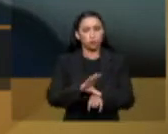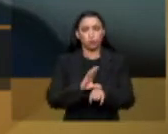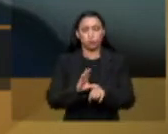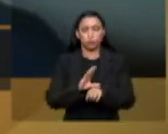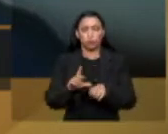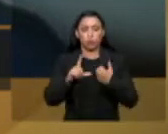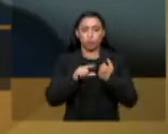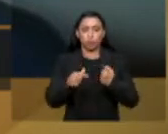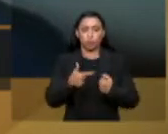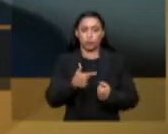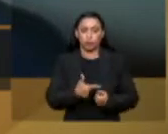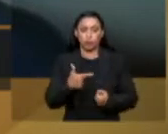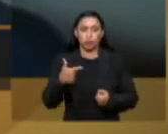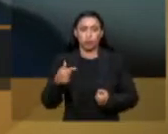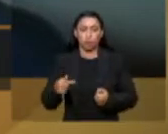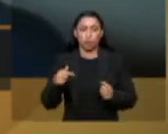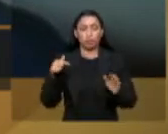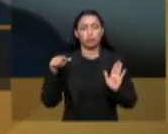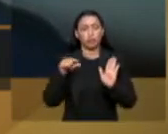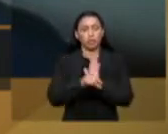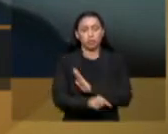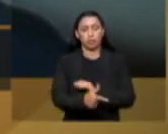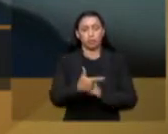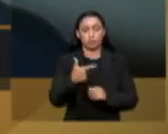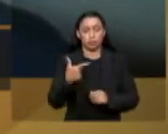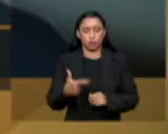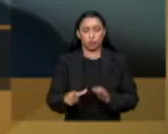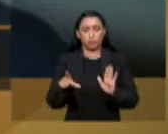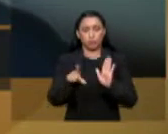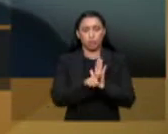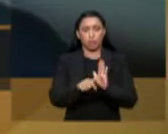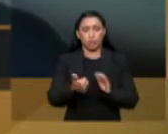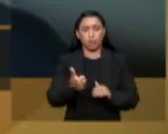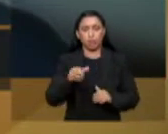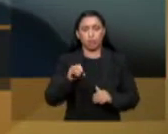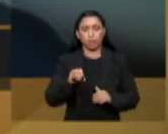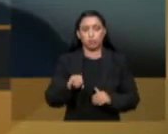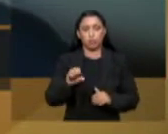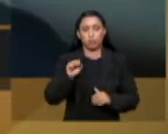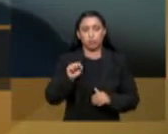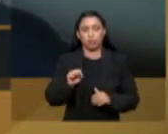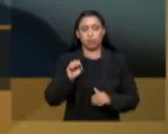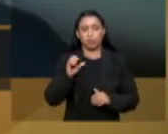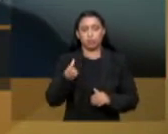inconstitucionalidade do artigo 27, parágrafo 2º, da Lei